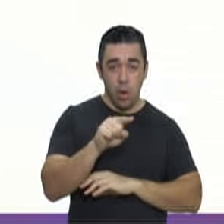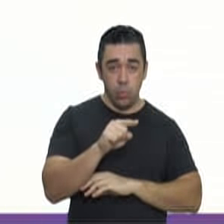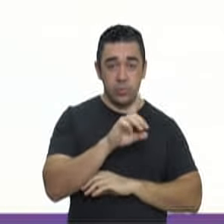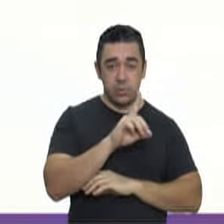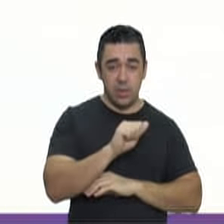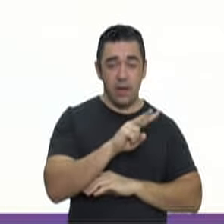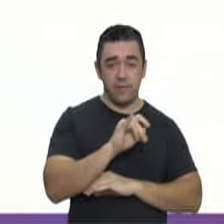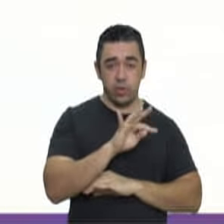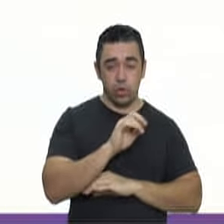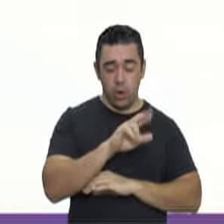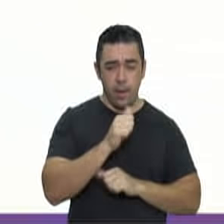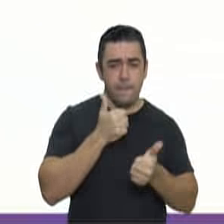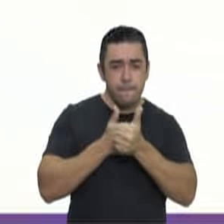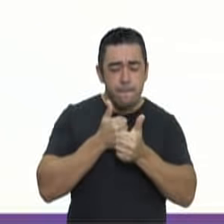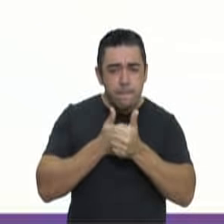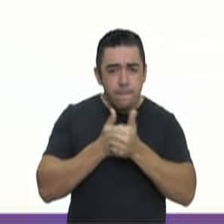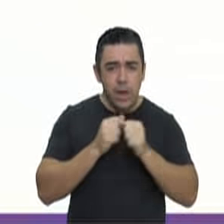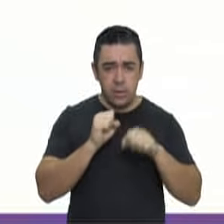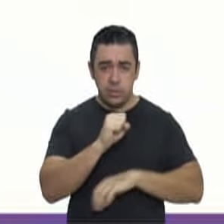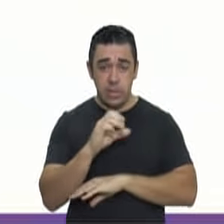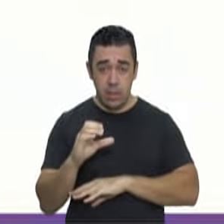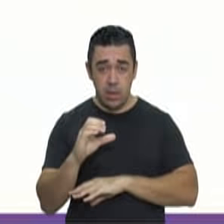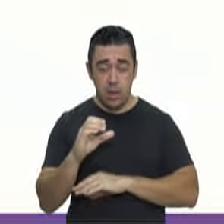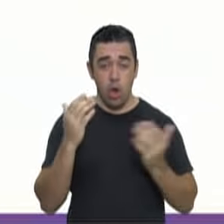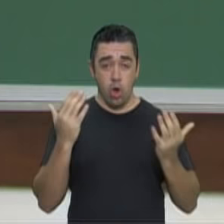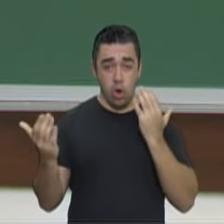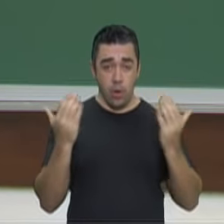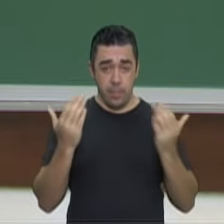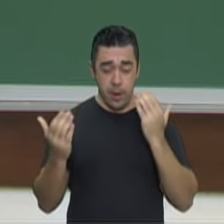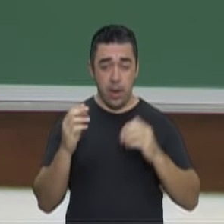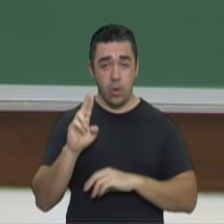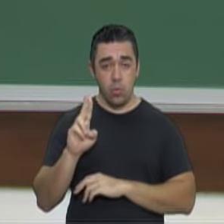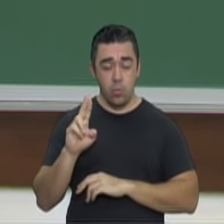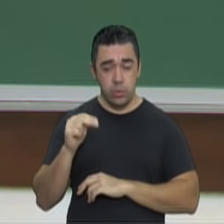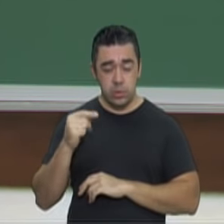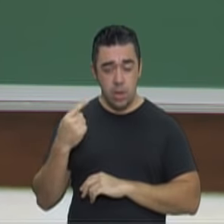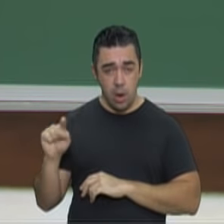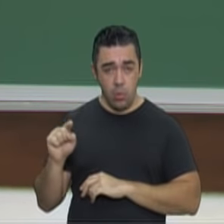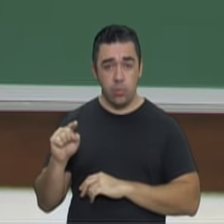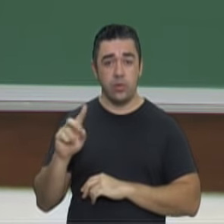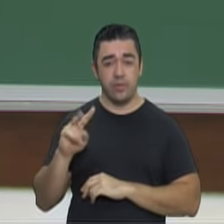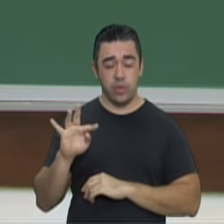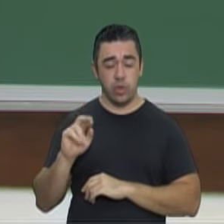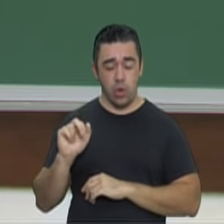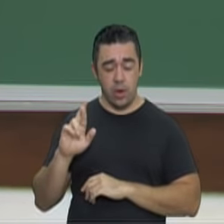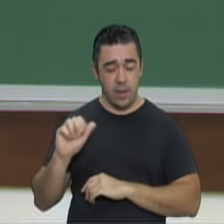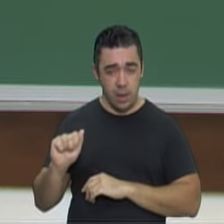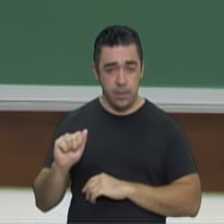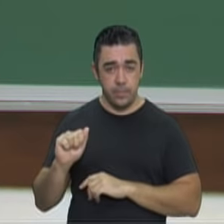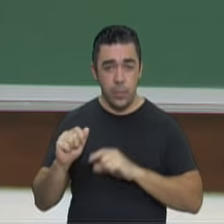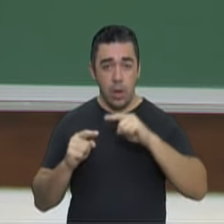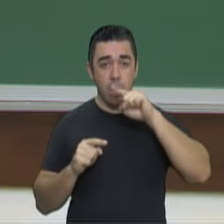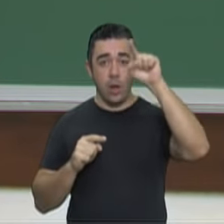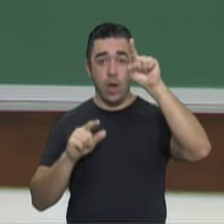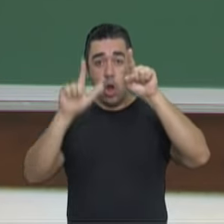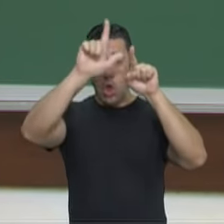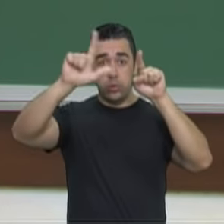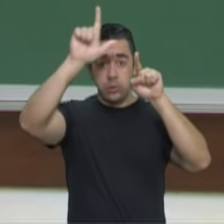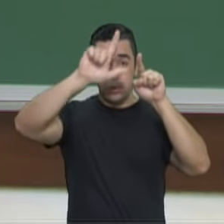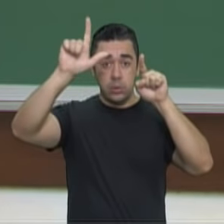divisa praticamente com Santa Catarina, se eu comparar União da Vitória com Londrina, a gente vai perceber que o verão de